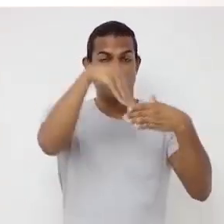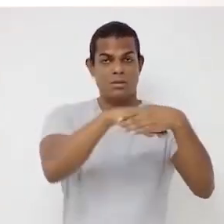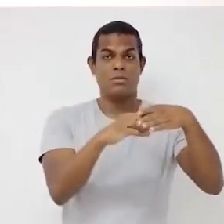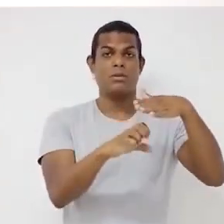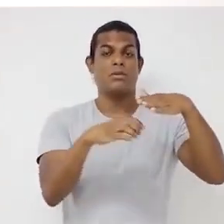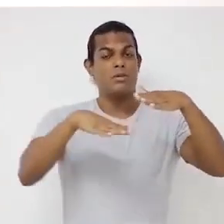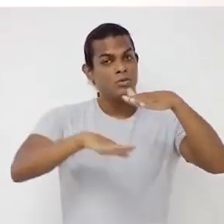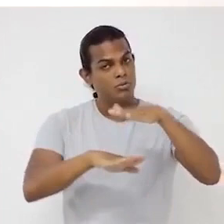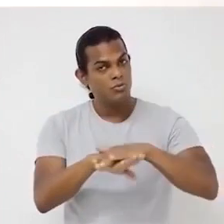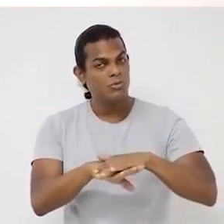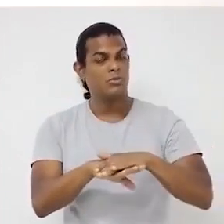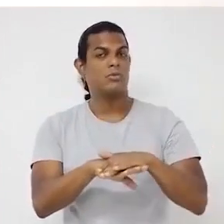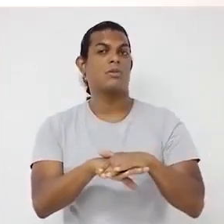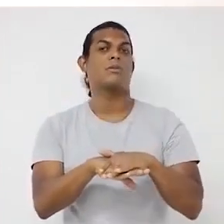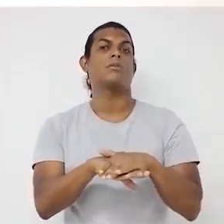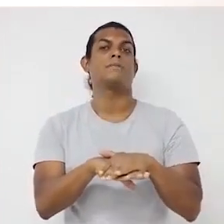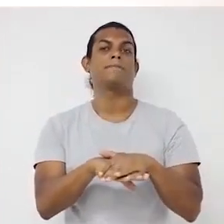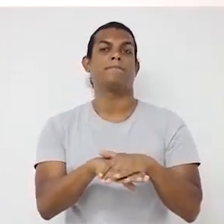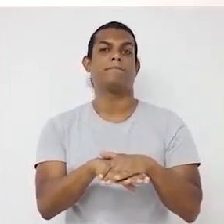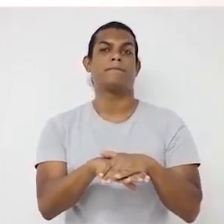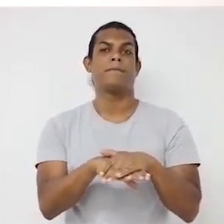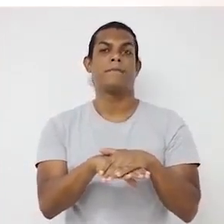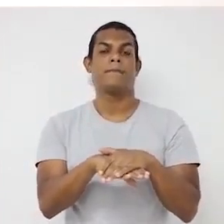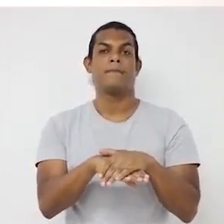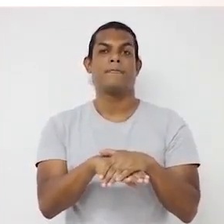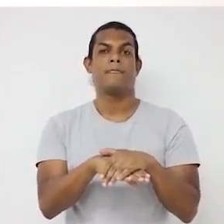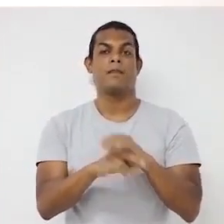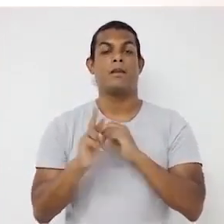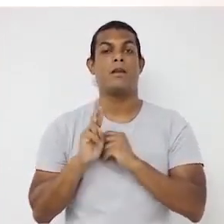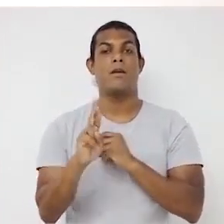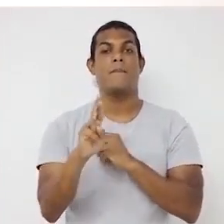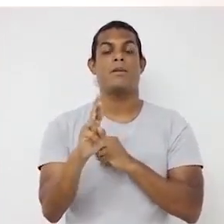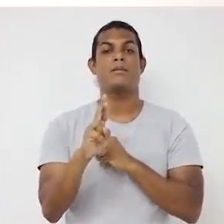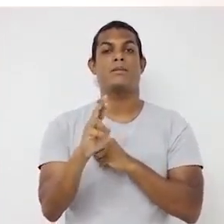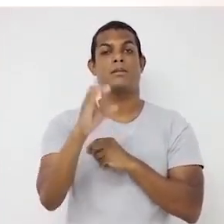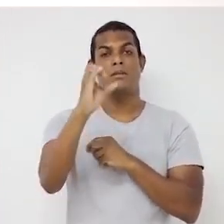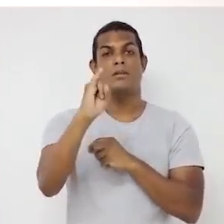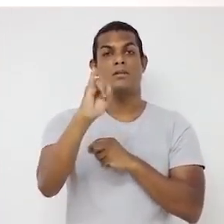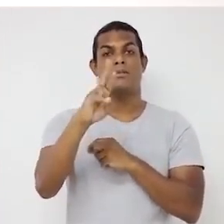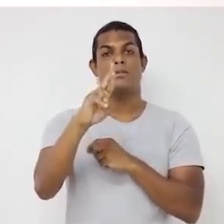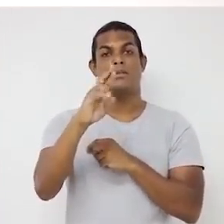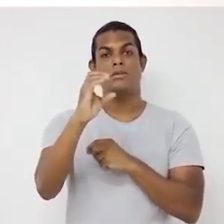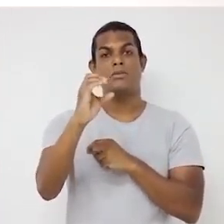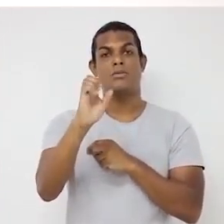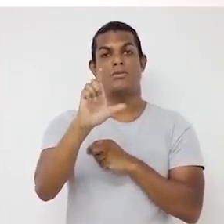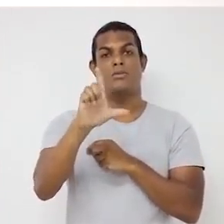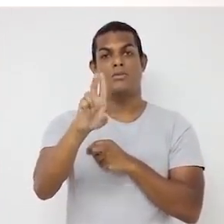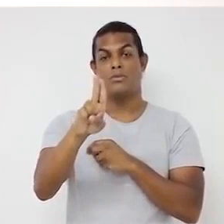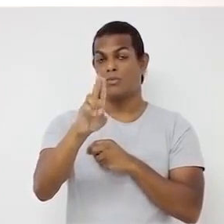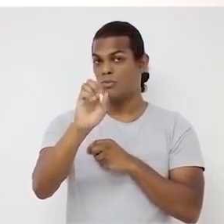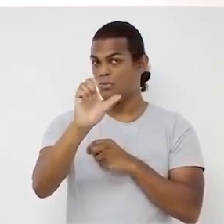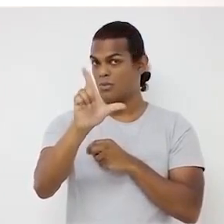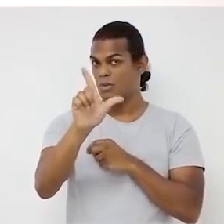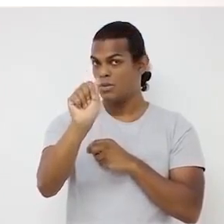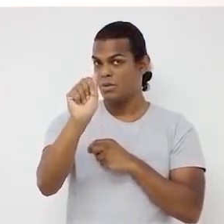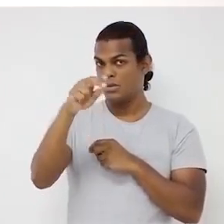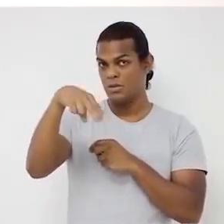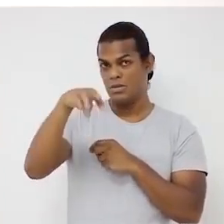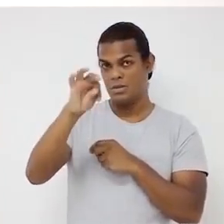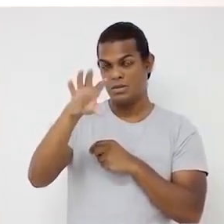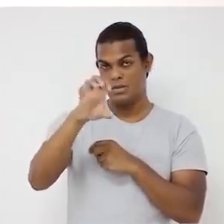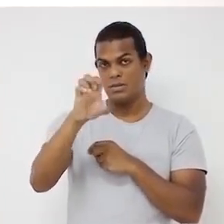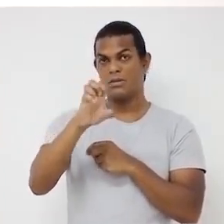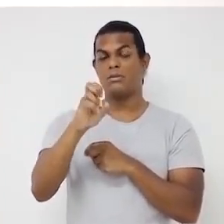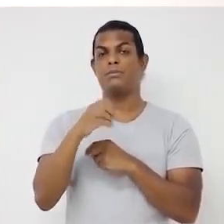em estoque ficará dentro do grupo de contas do circulante, embora esse estoque, obviamente, não